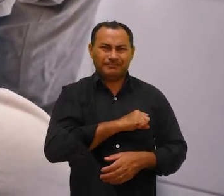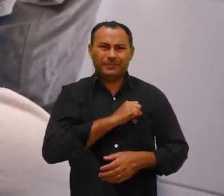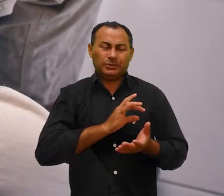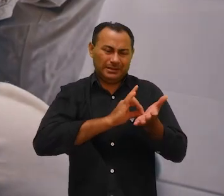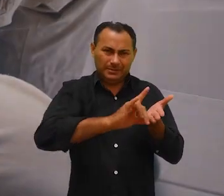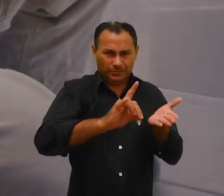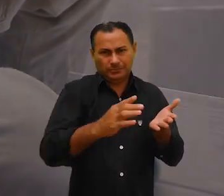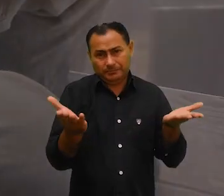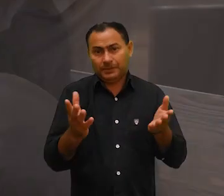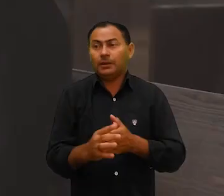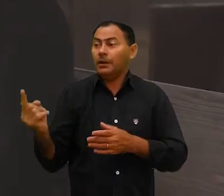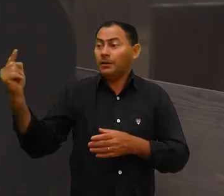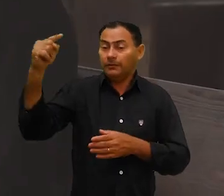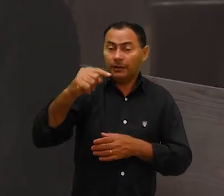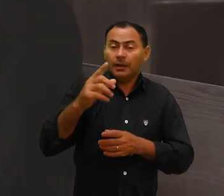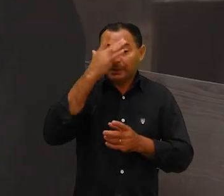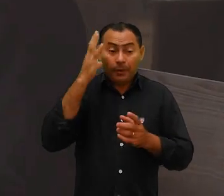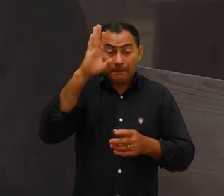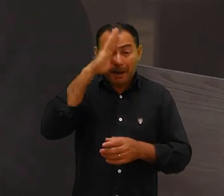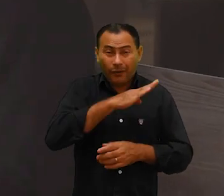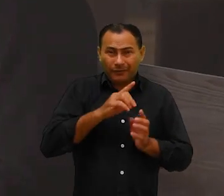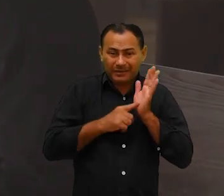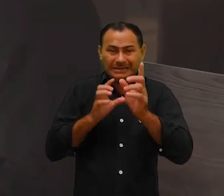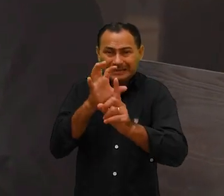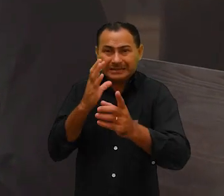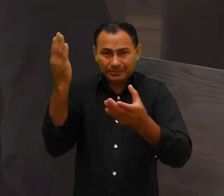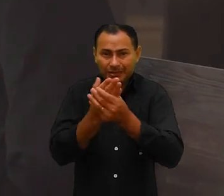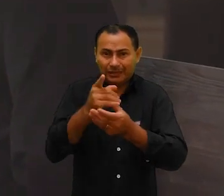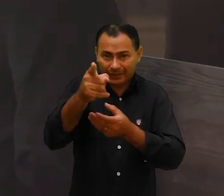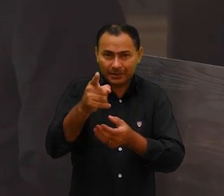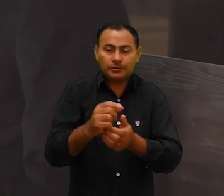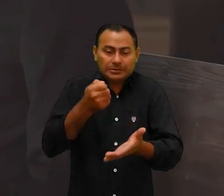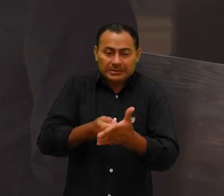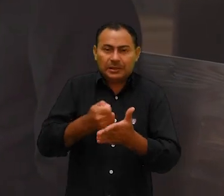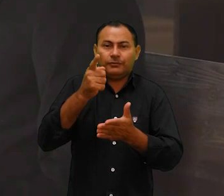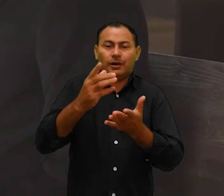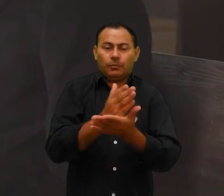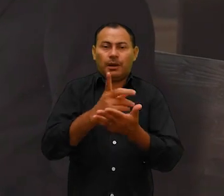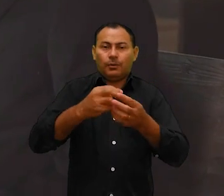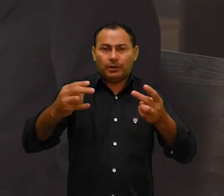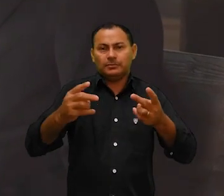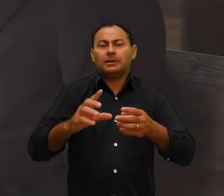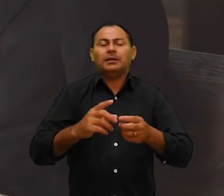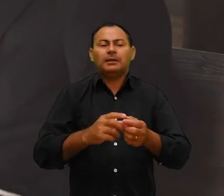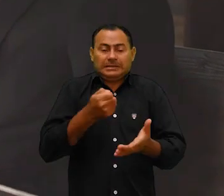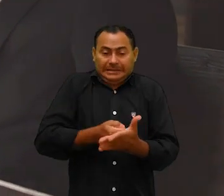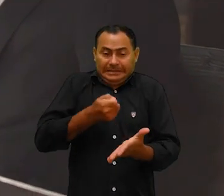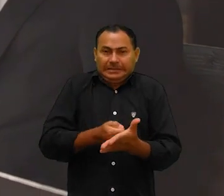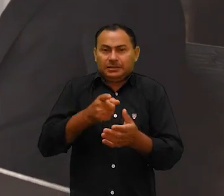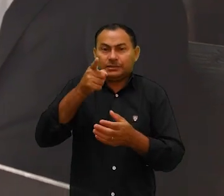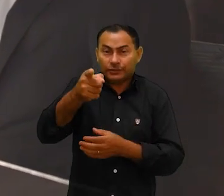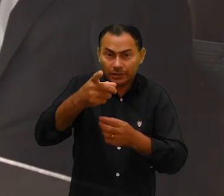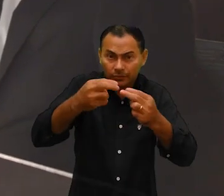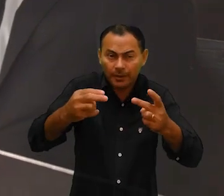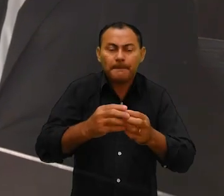os inimigos. Quando vierem para cima de você, quando processarem, quando forçarem alguma coisa, quando exigirem algo